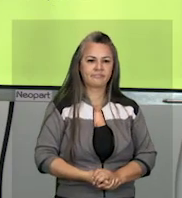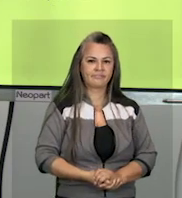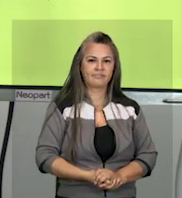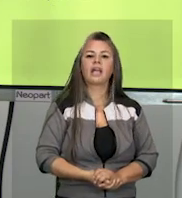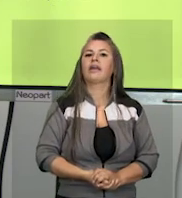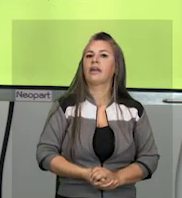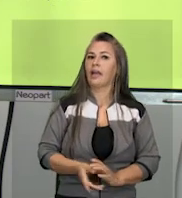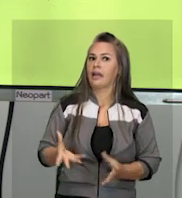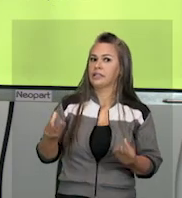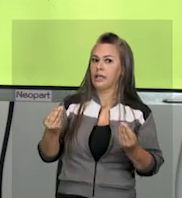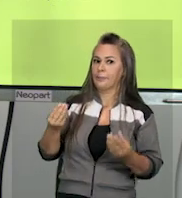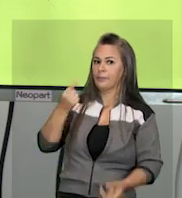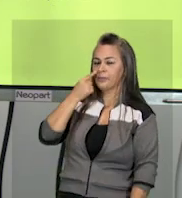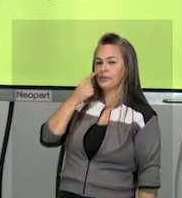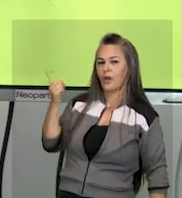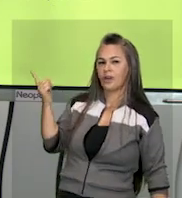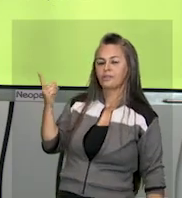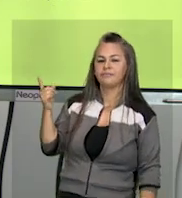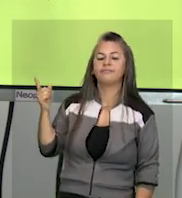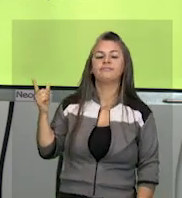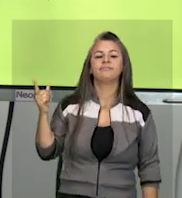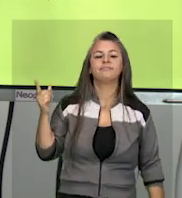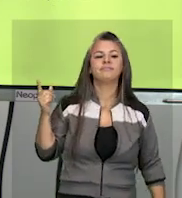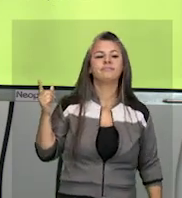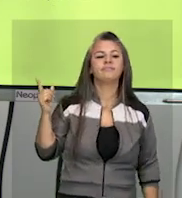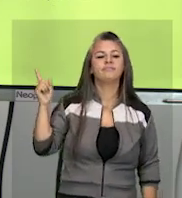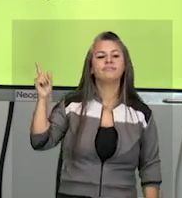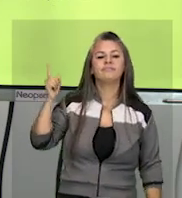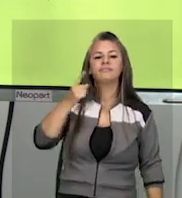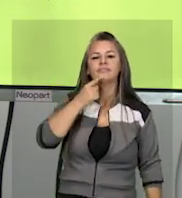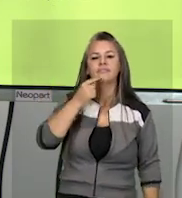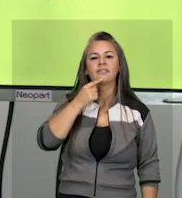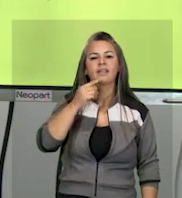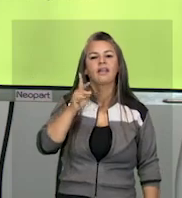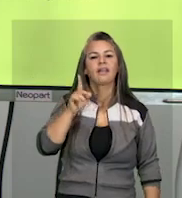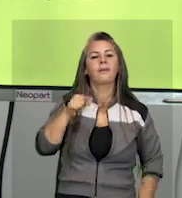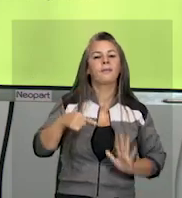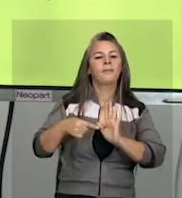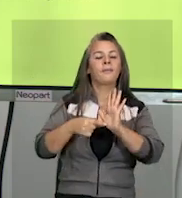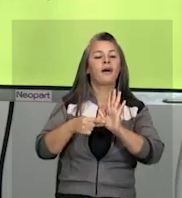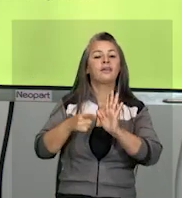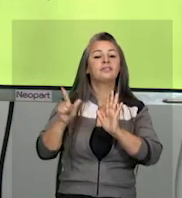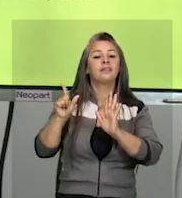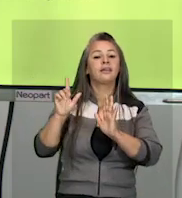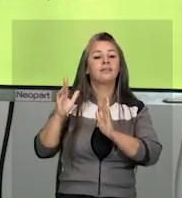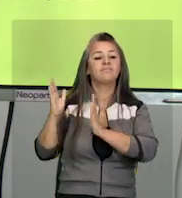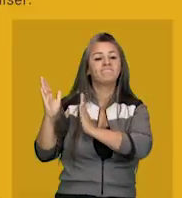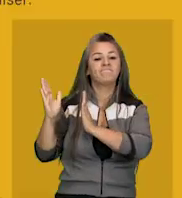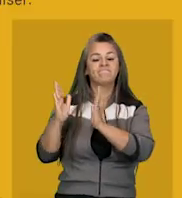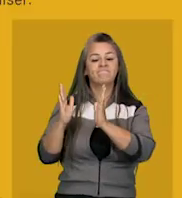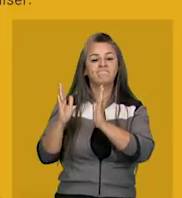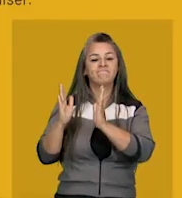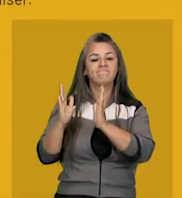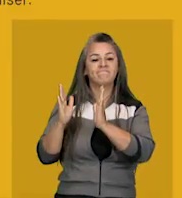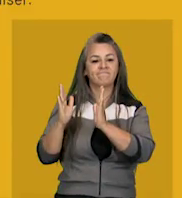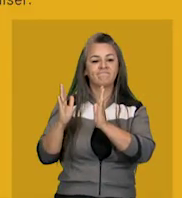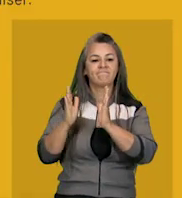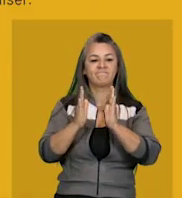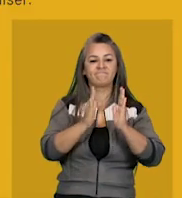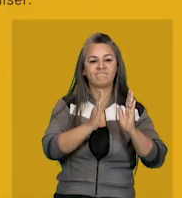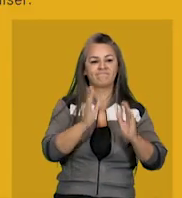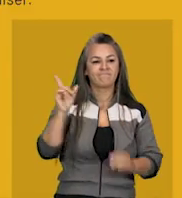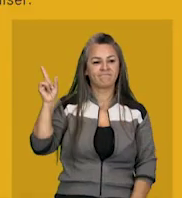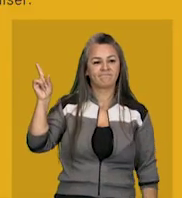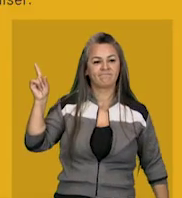Continua, são muitas. Temporais. Tempo, indica tempo. Quando, antes que, depois